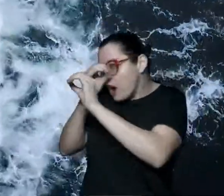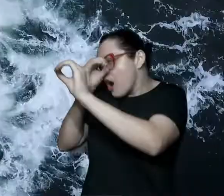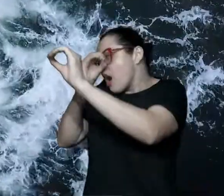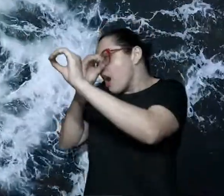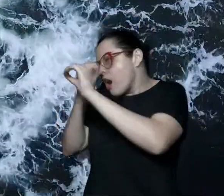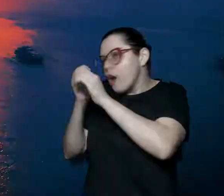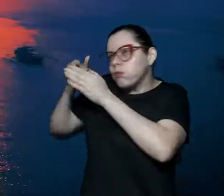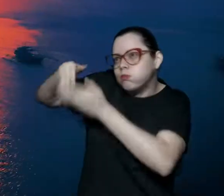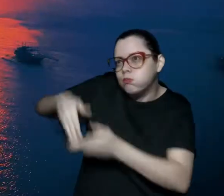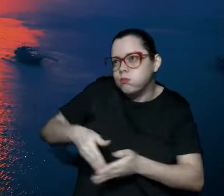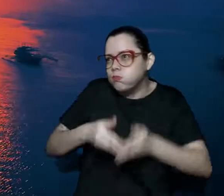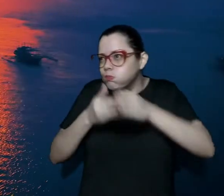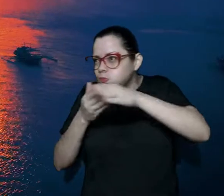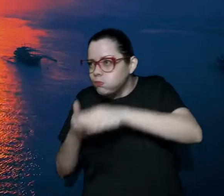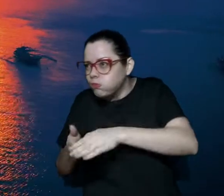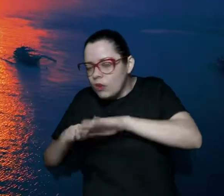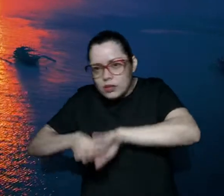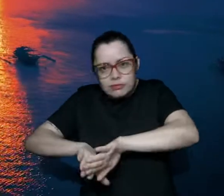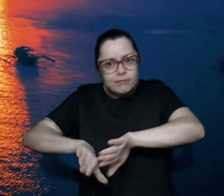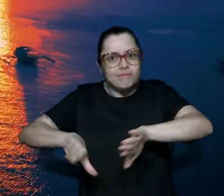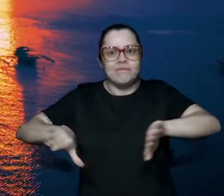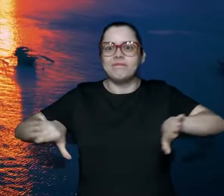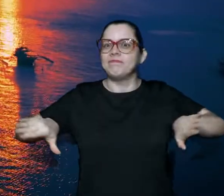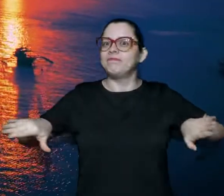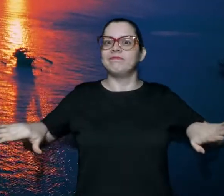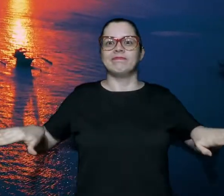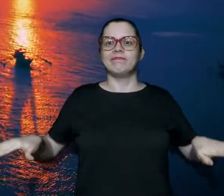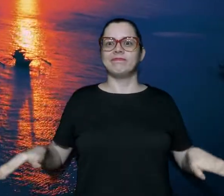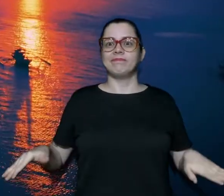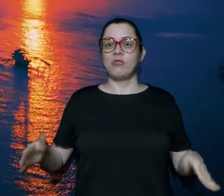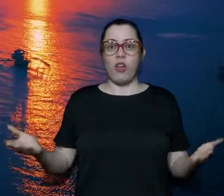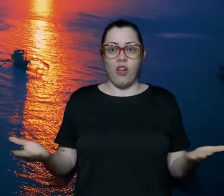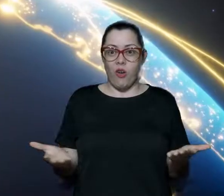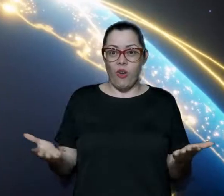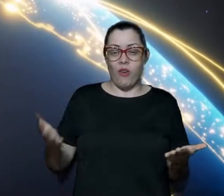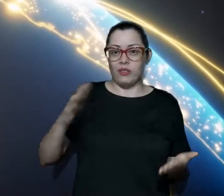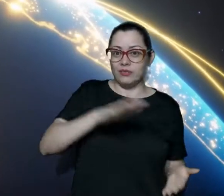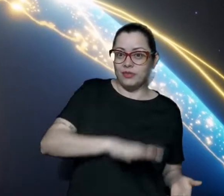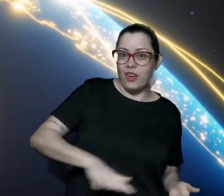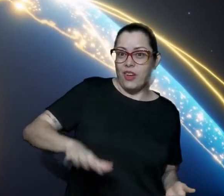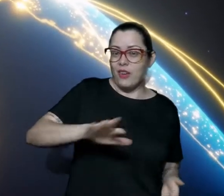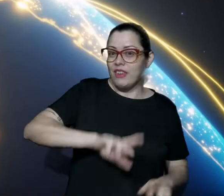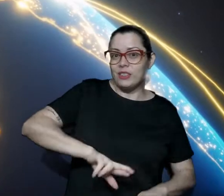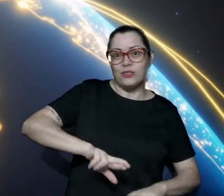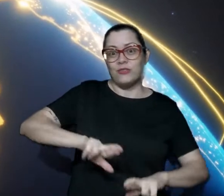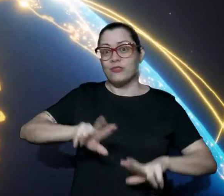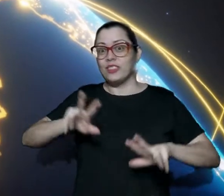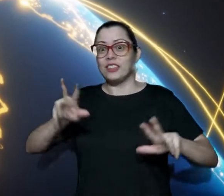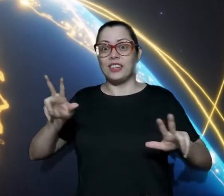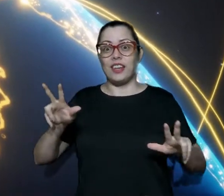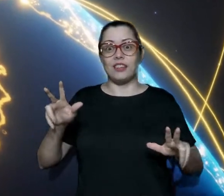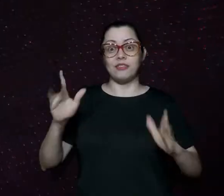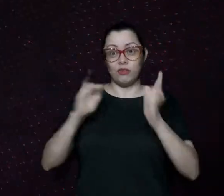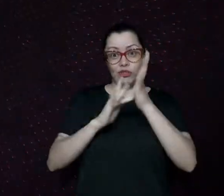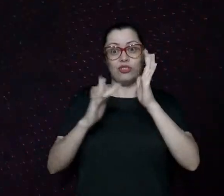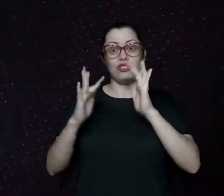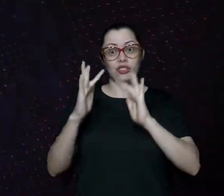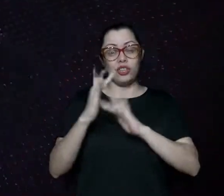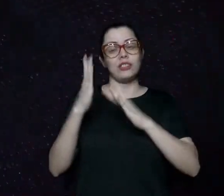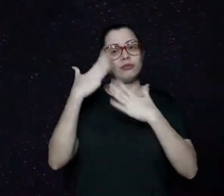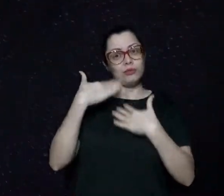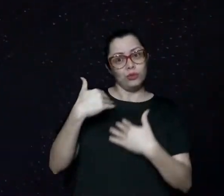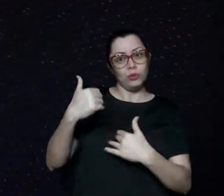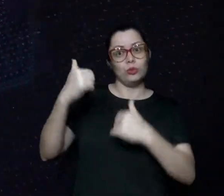irão navegar por mares nunca antes navegados. Esses mares agora são outros.